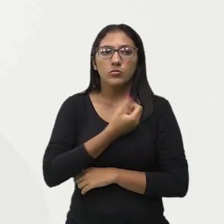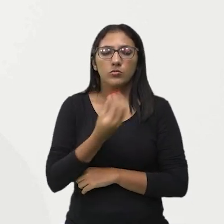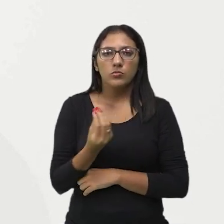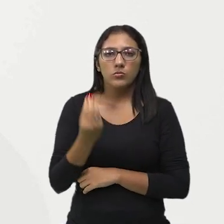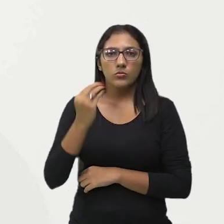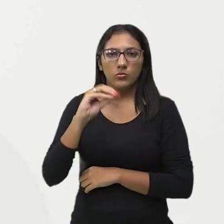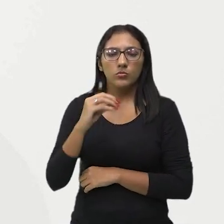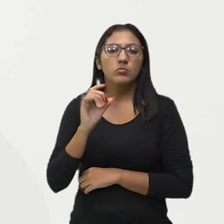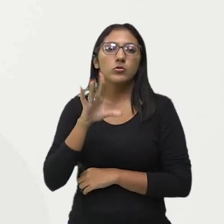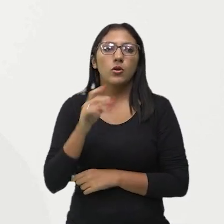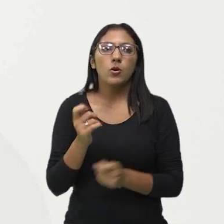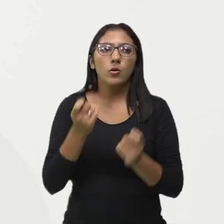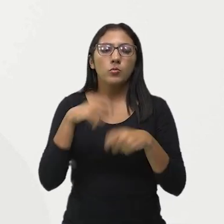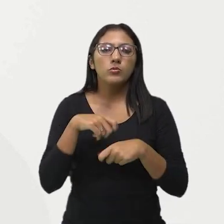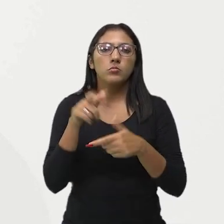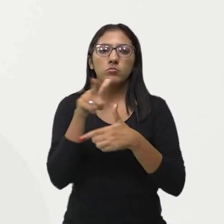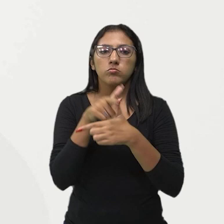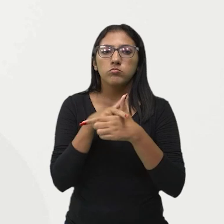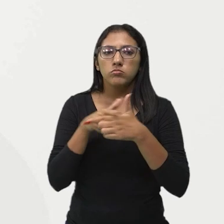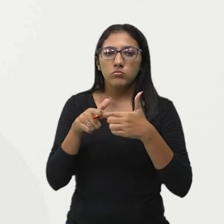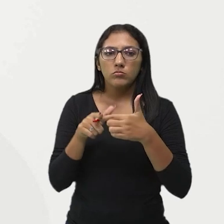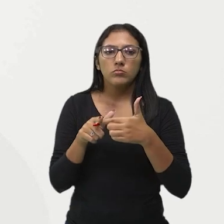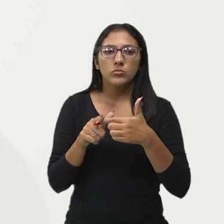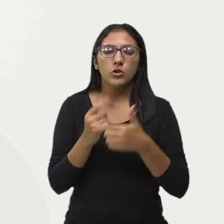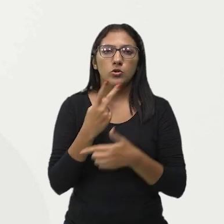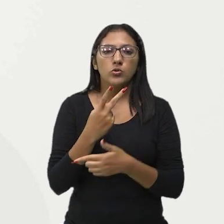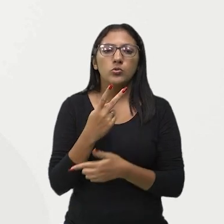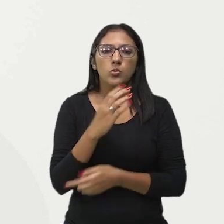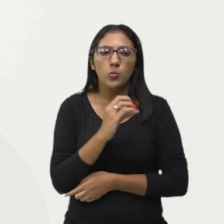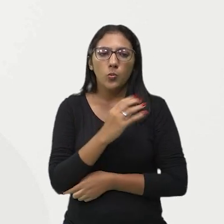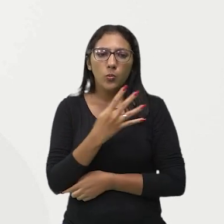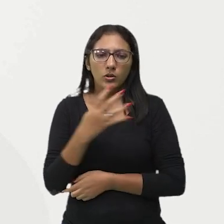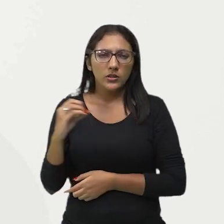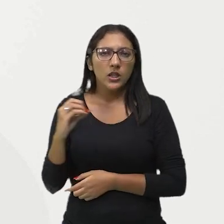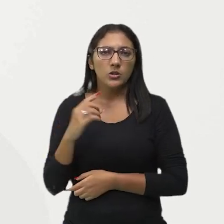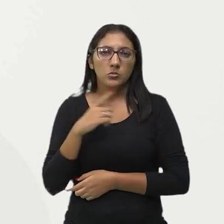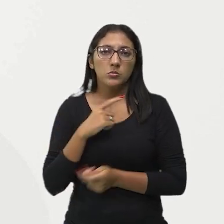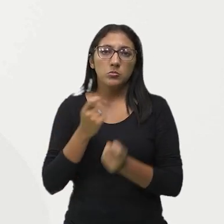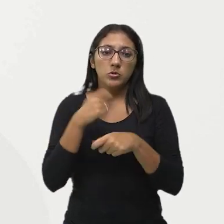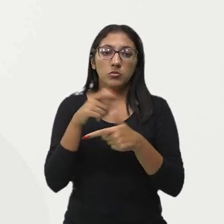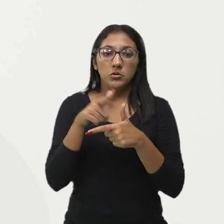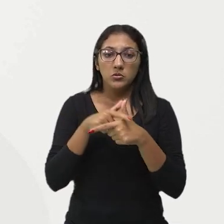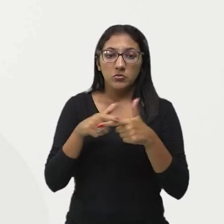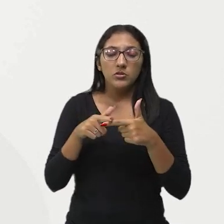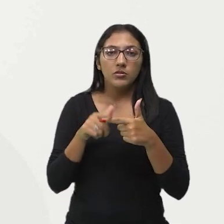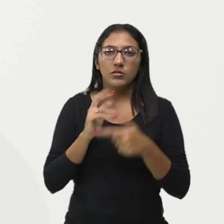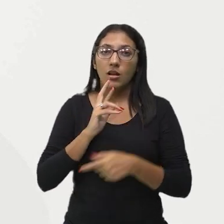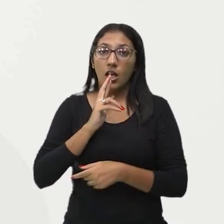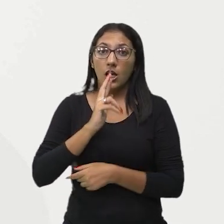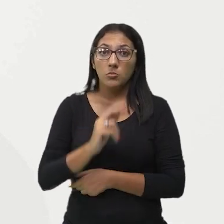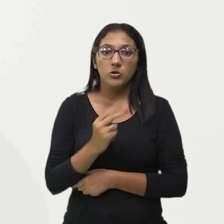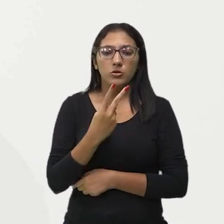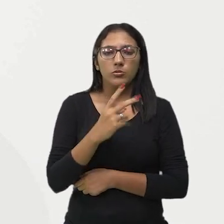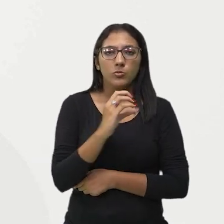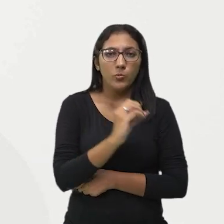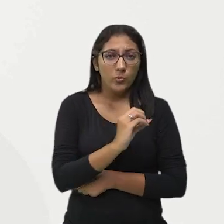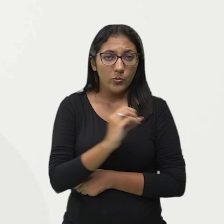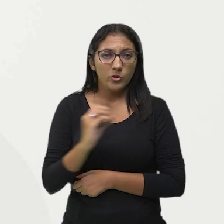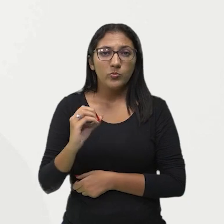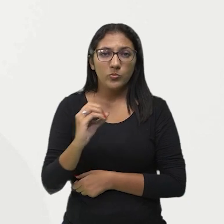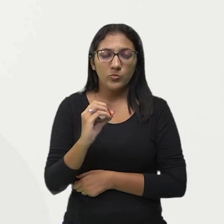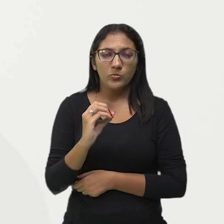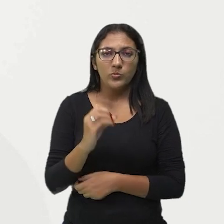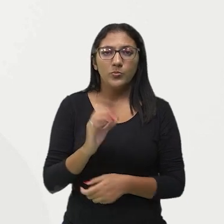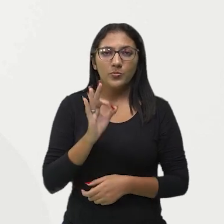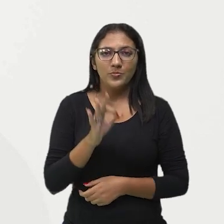2.400 por 1,2 e nós obtemos aí a resposta que é 2.000 voltas. Beleza?